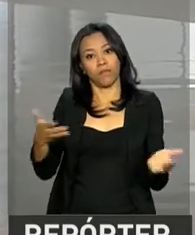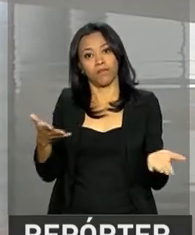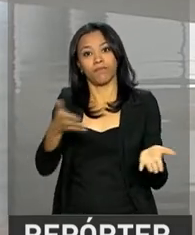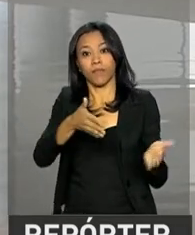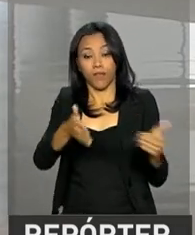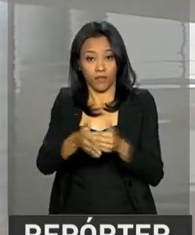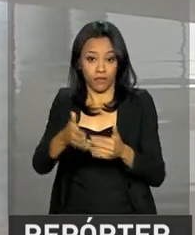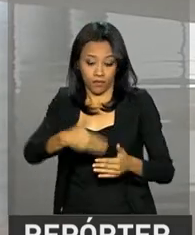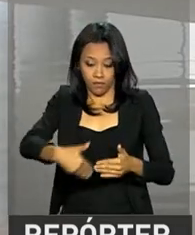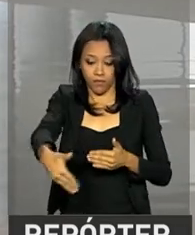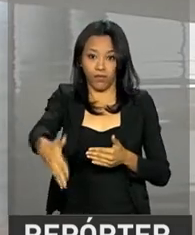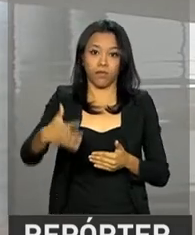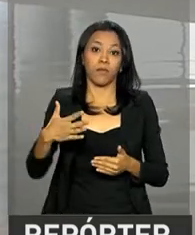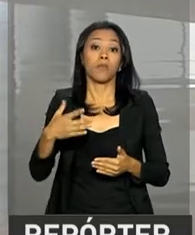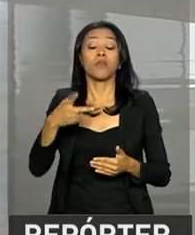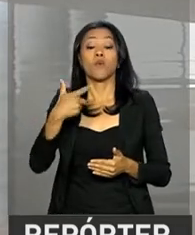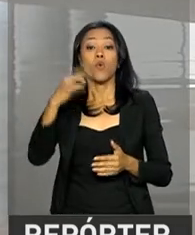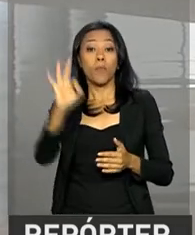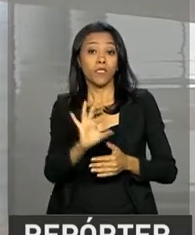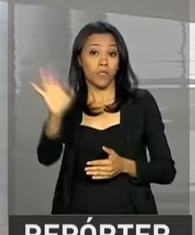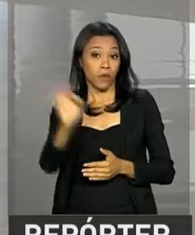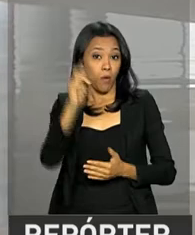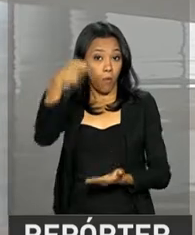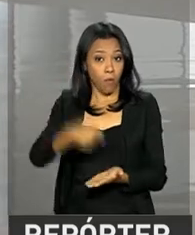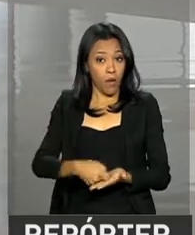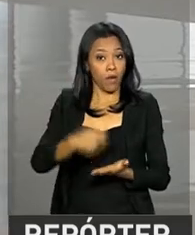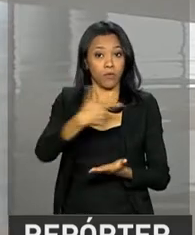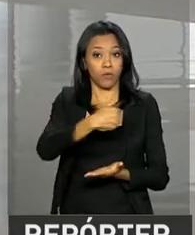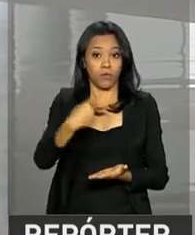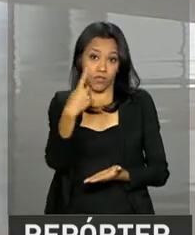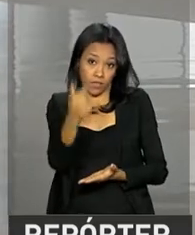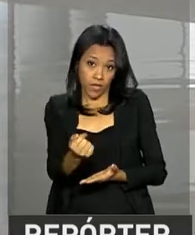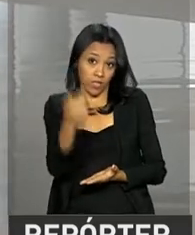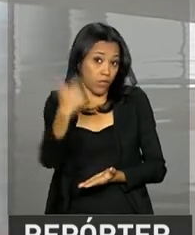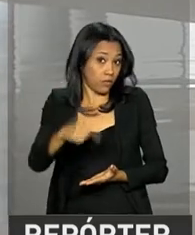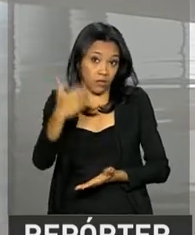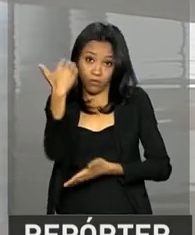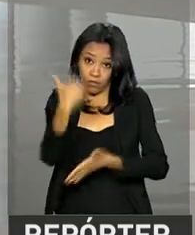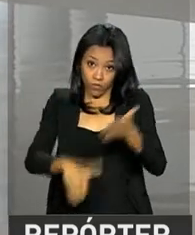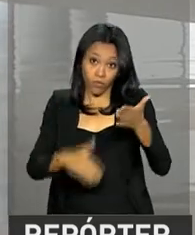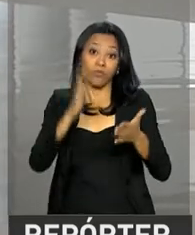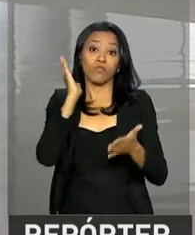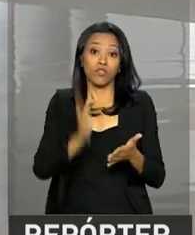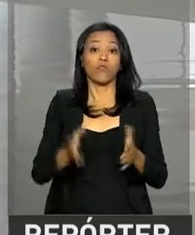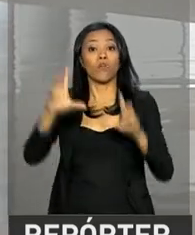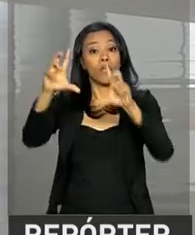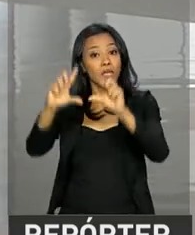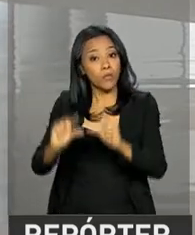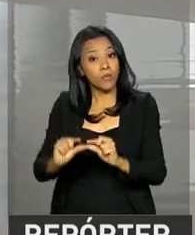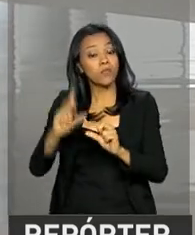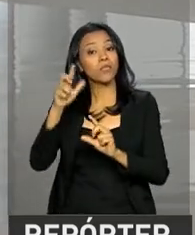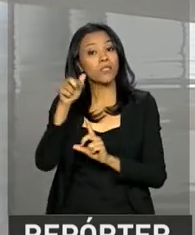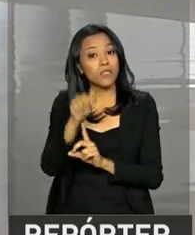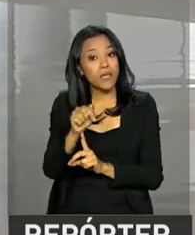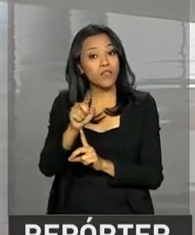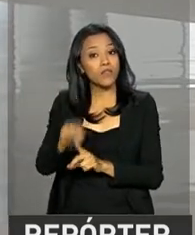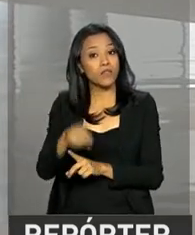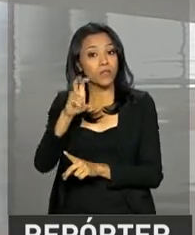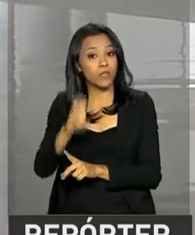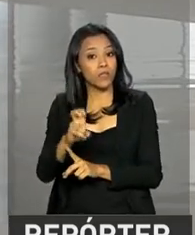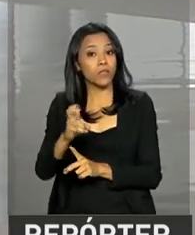o percentual a ser pago em 2017 sem descontos foi reduzido de 7,5%